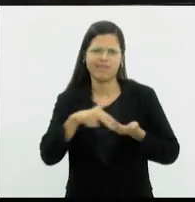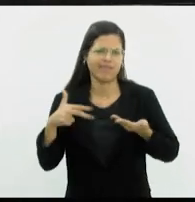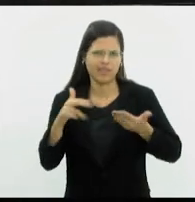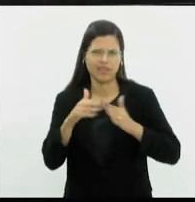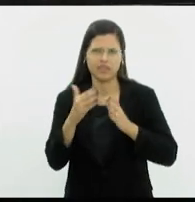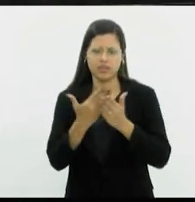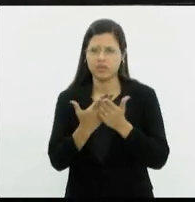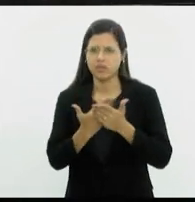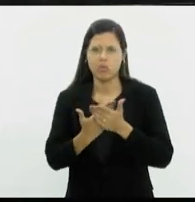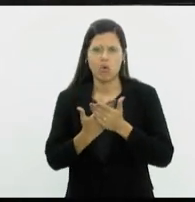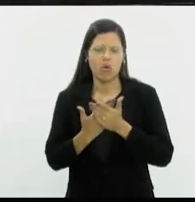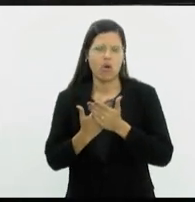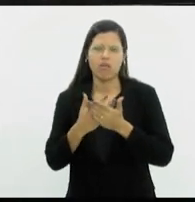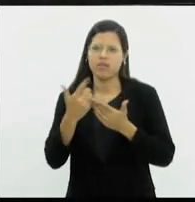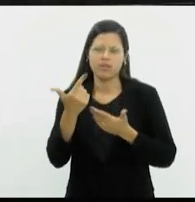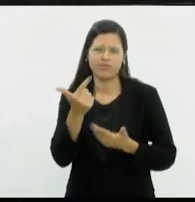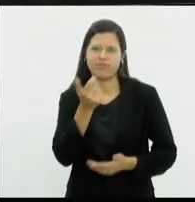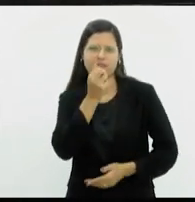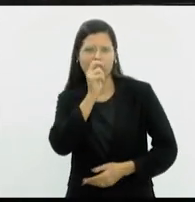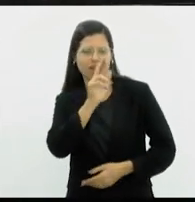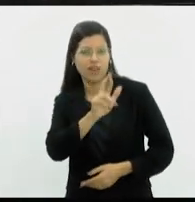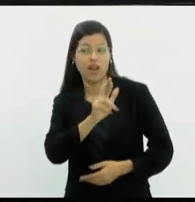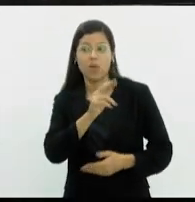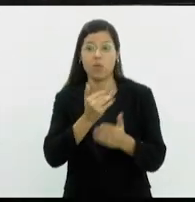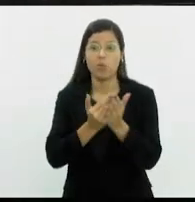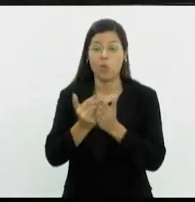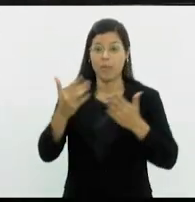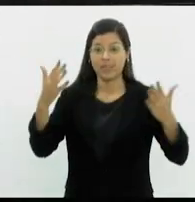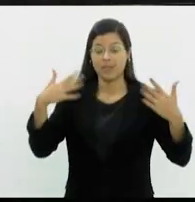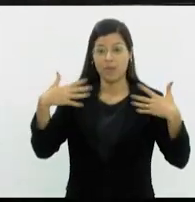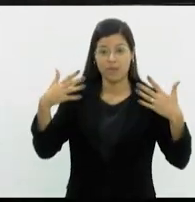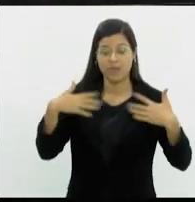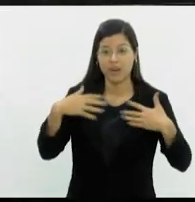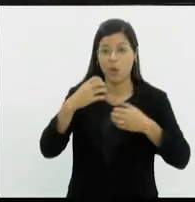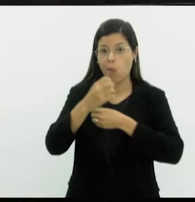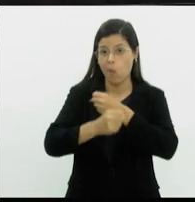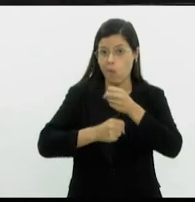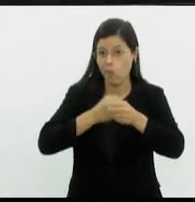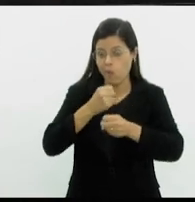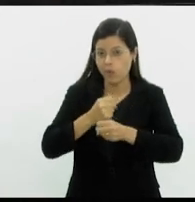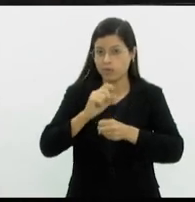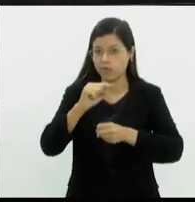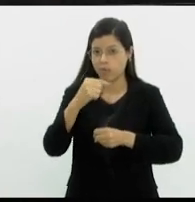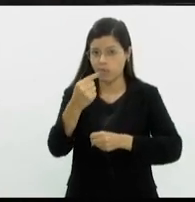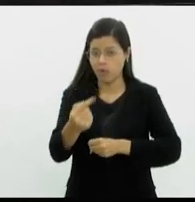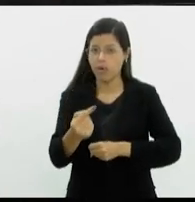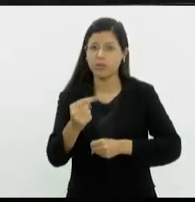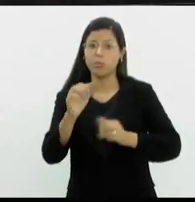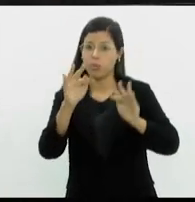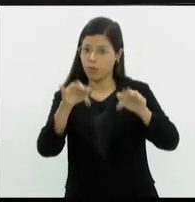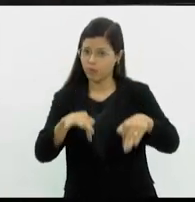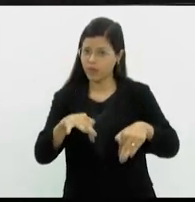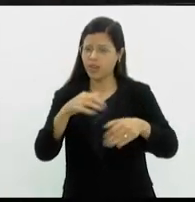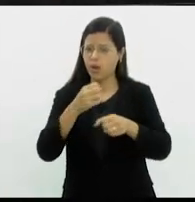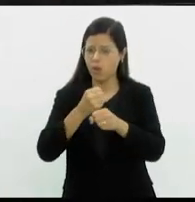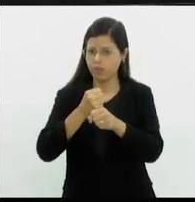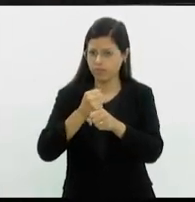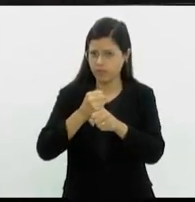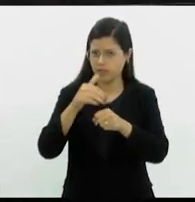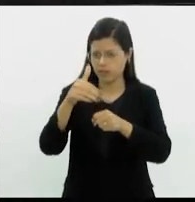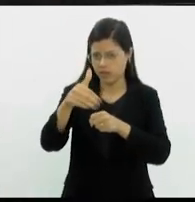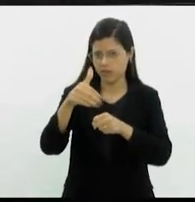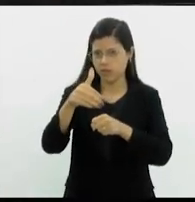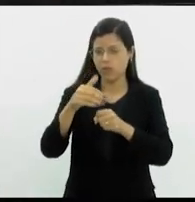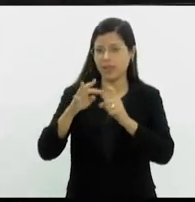quando chegar o verão, que quando chegar o início do próximo ano letivo e o final desse ano letivo, com as